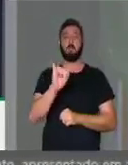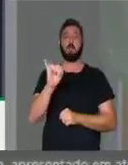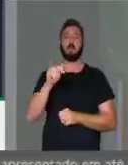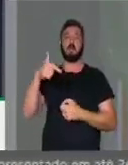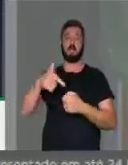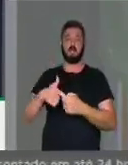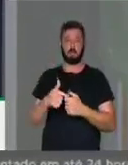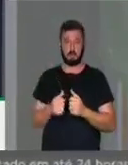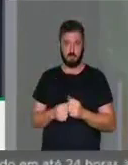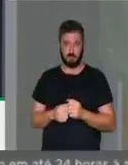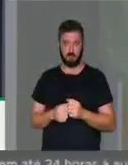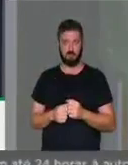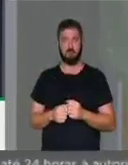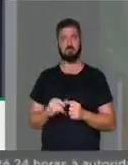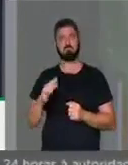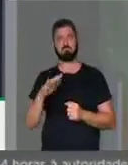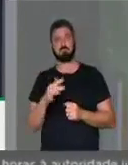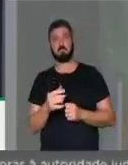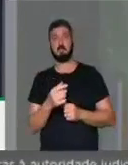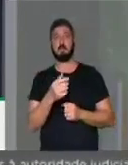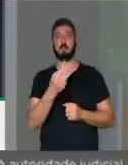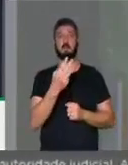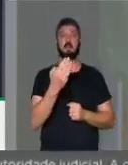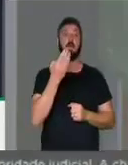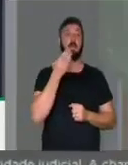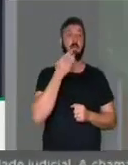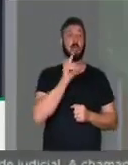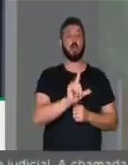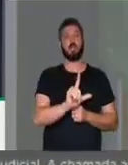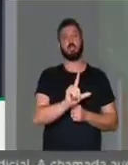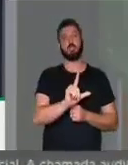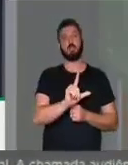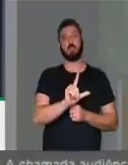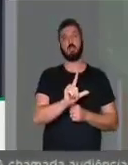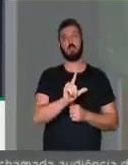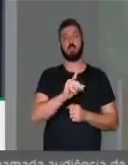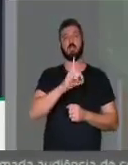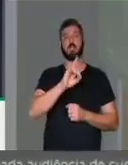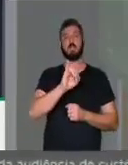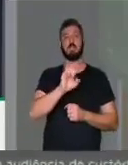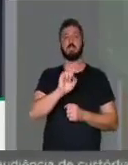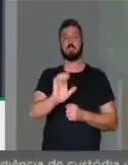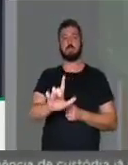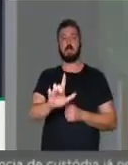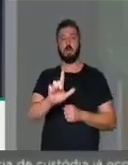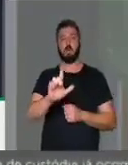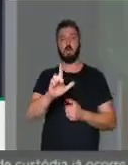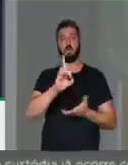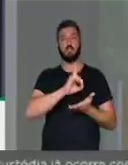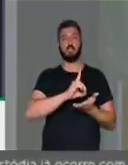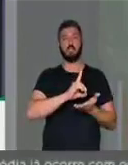de gasolina e cerca de 3 bilhões de litros de diesel em